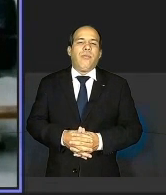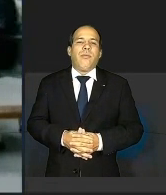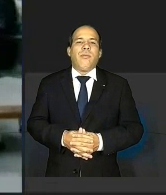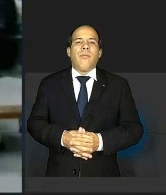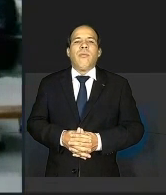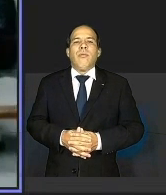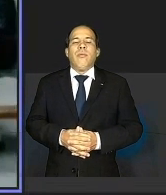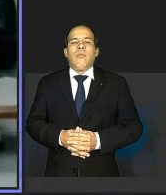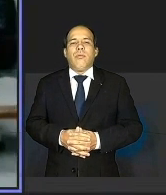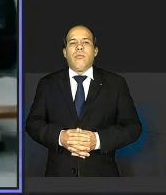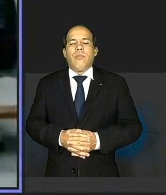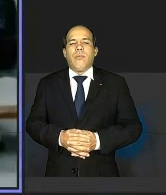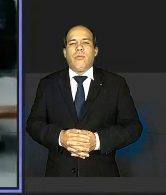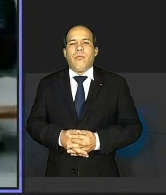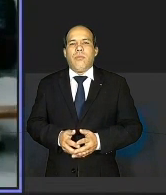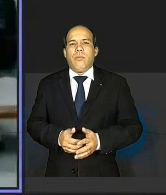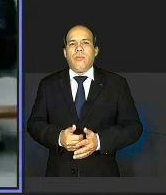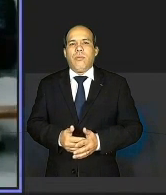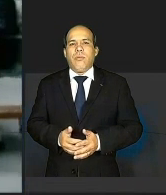Marizan.